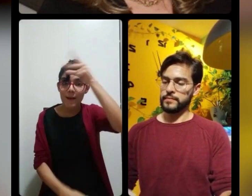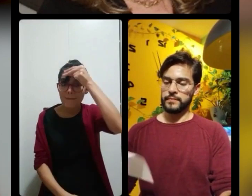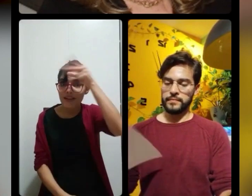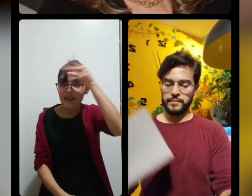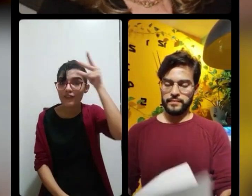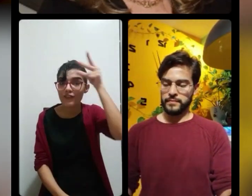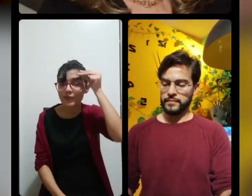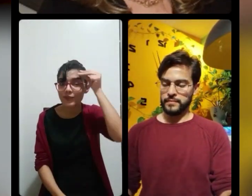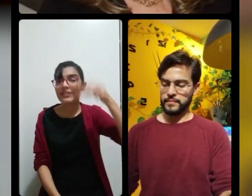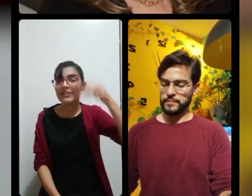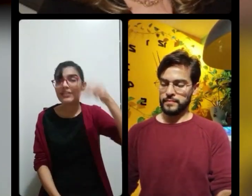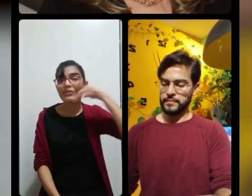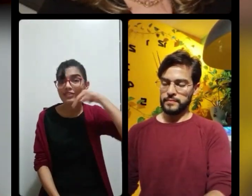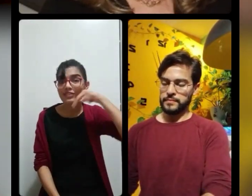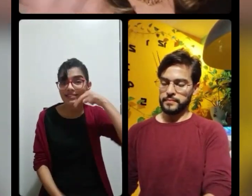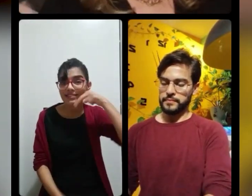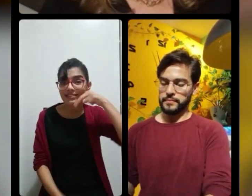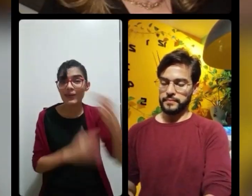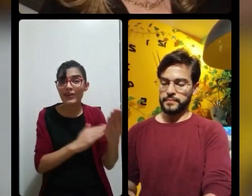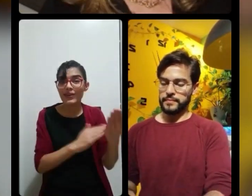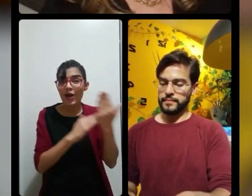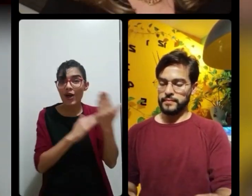Lei de Jaú Maranhão